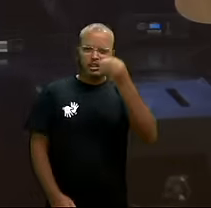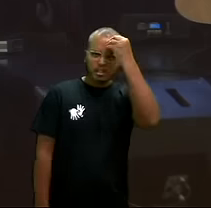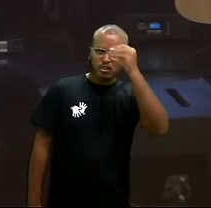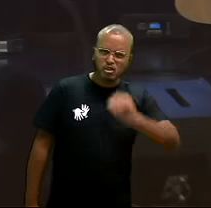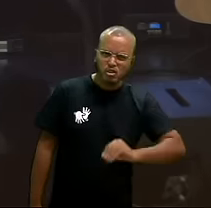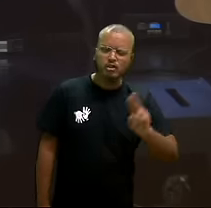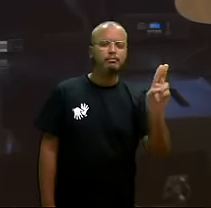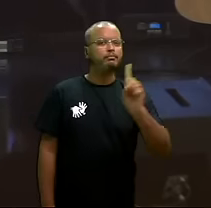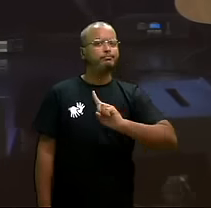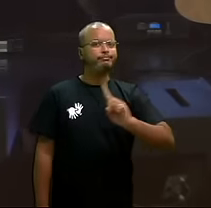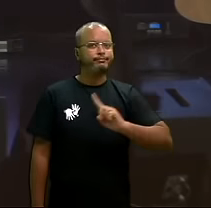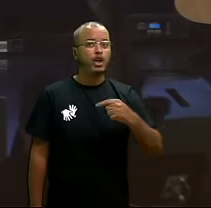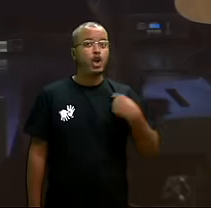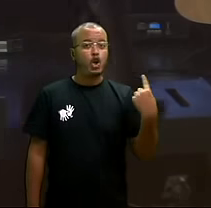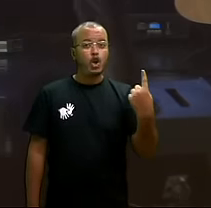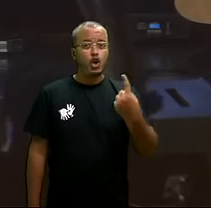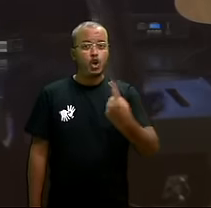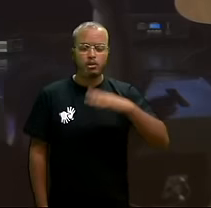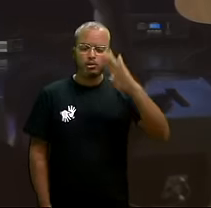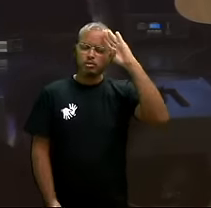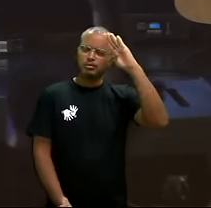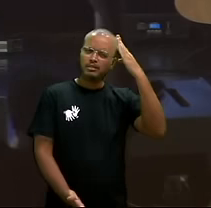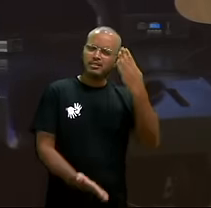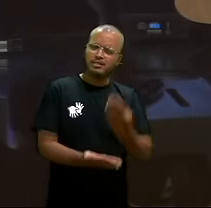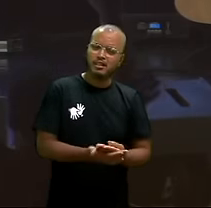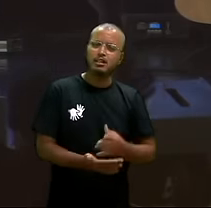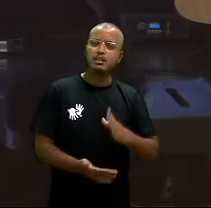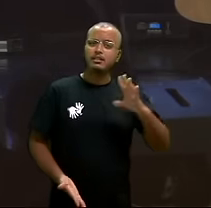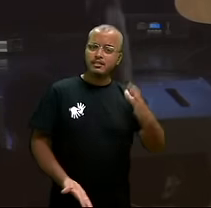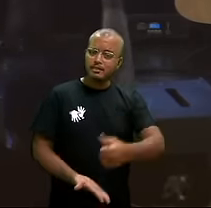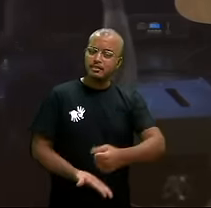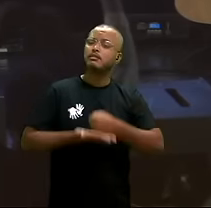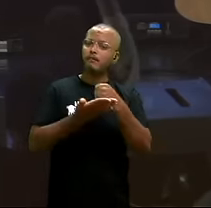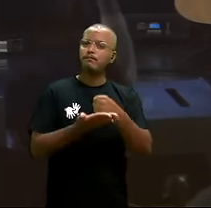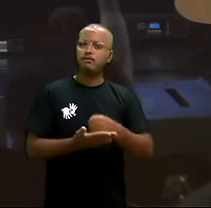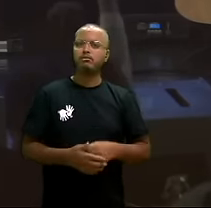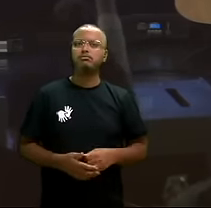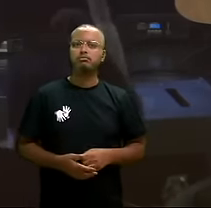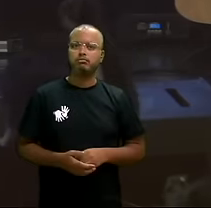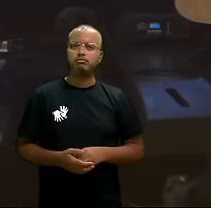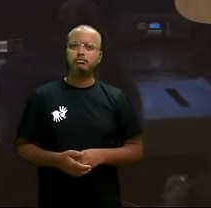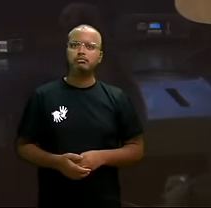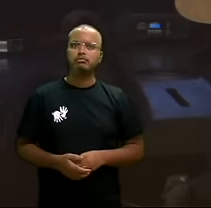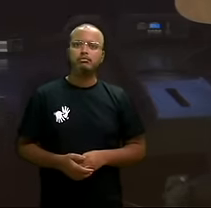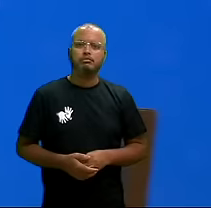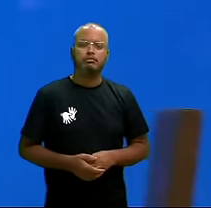destruídos, mas dos que creem e são salvos.